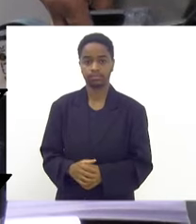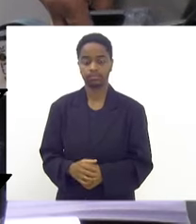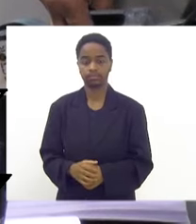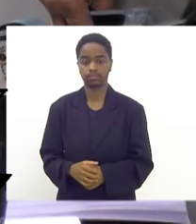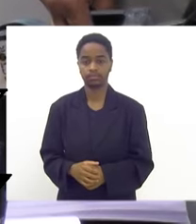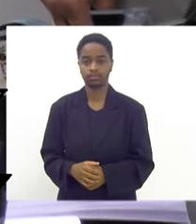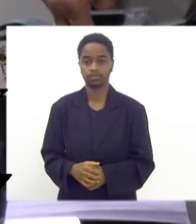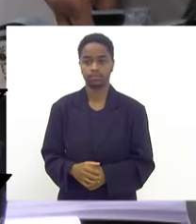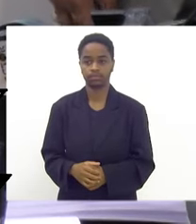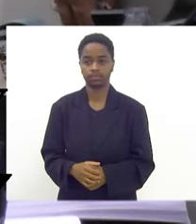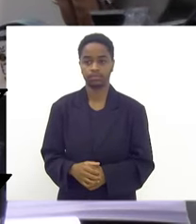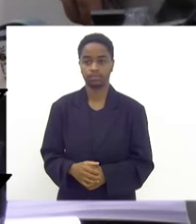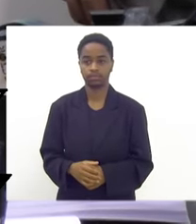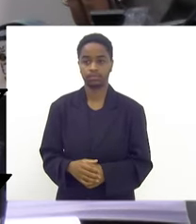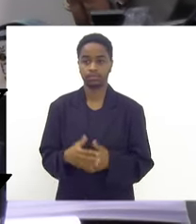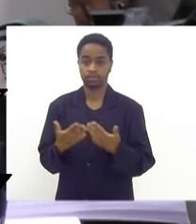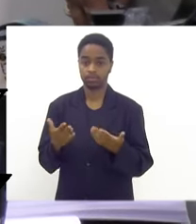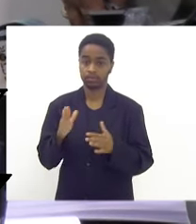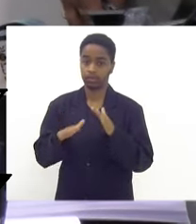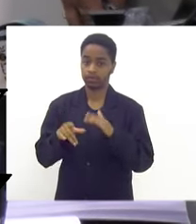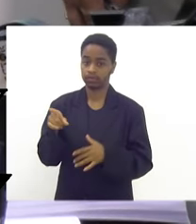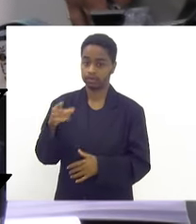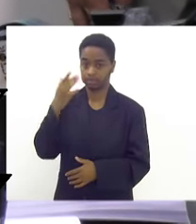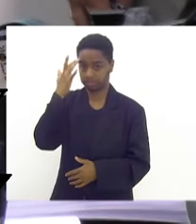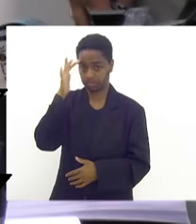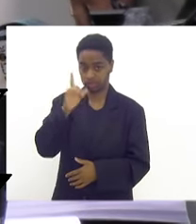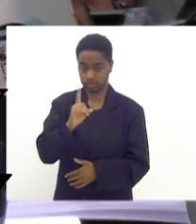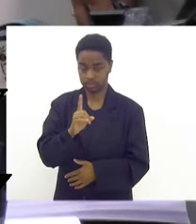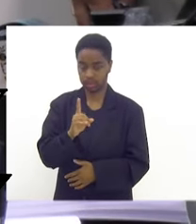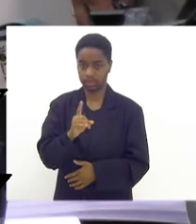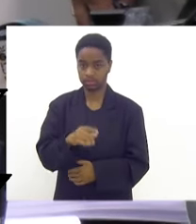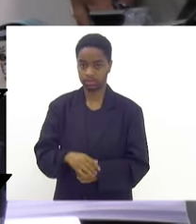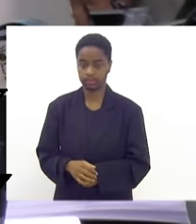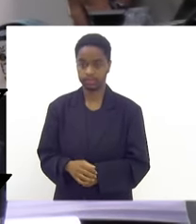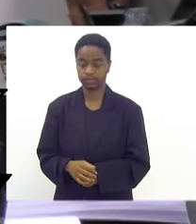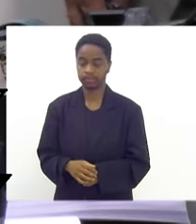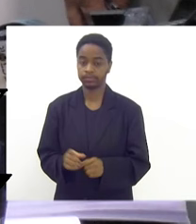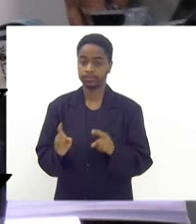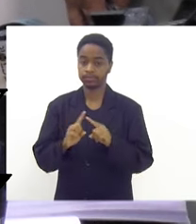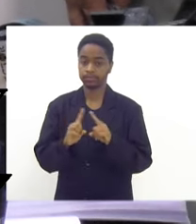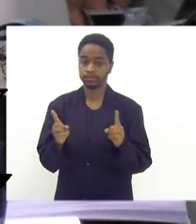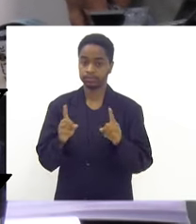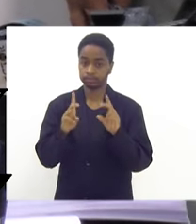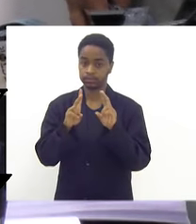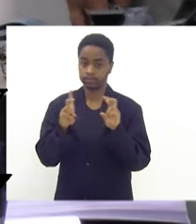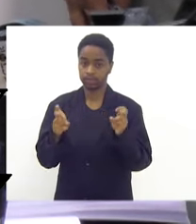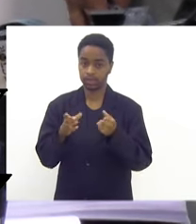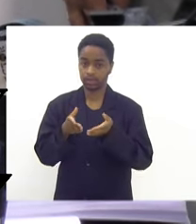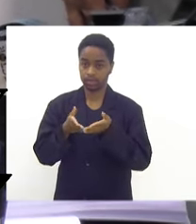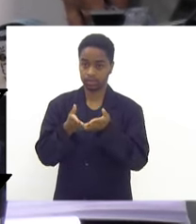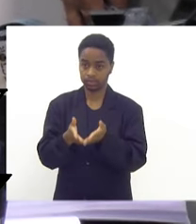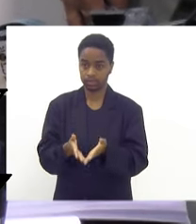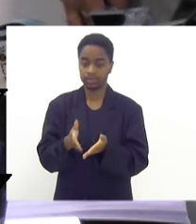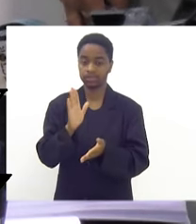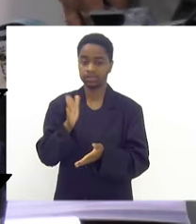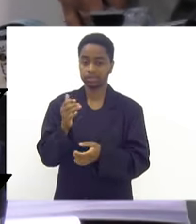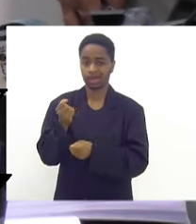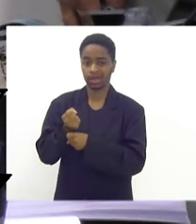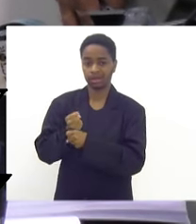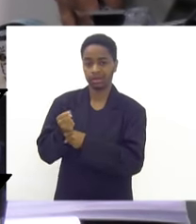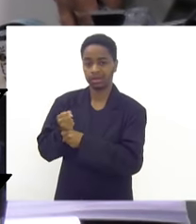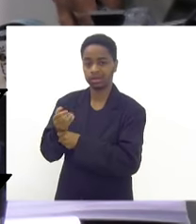e o senhor Talvez não tenha conhecimento né mas que essa questão dessas embarcações ela já vende